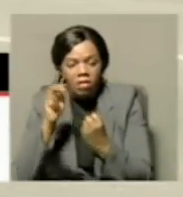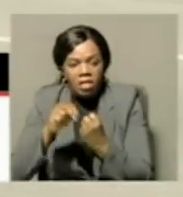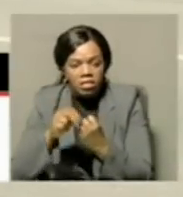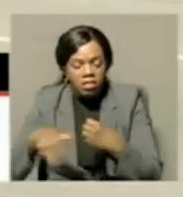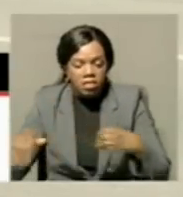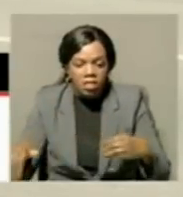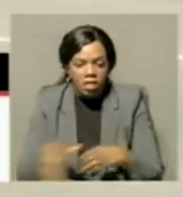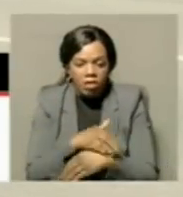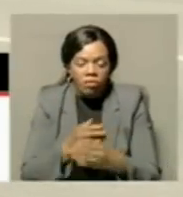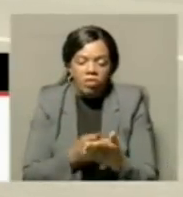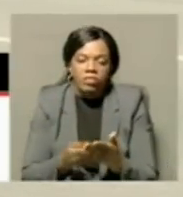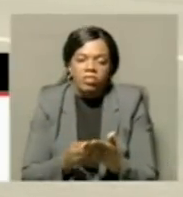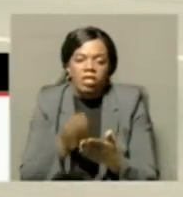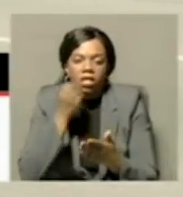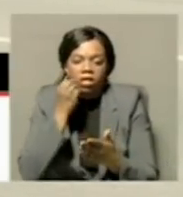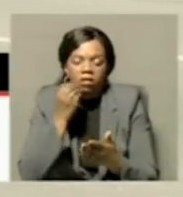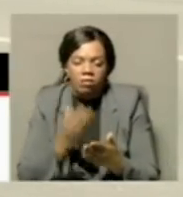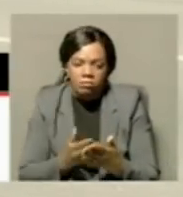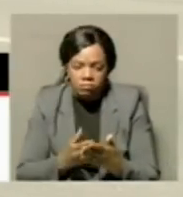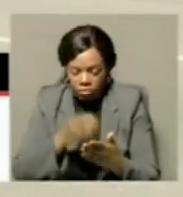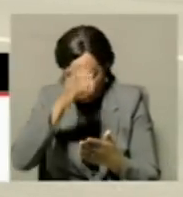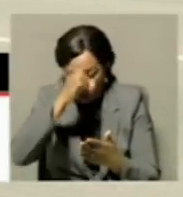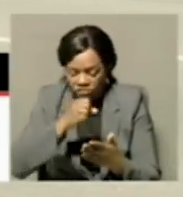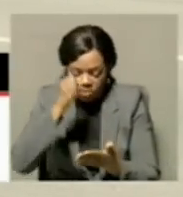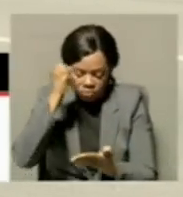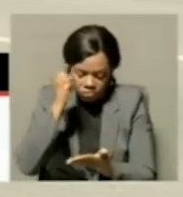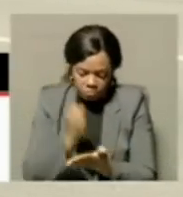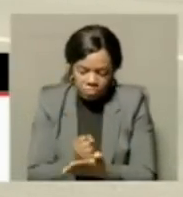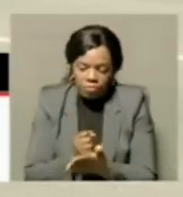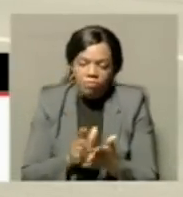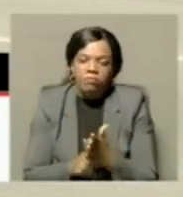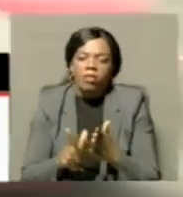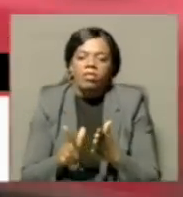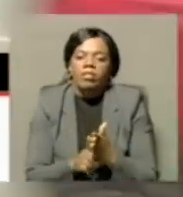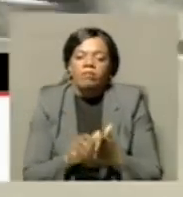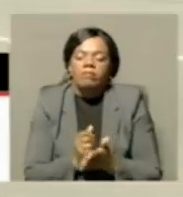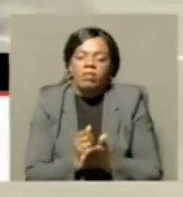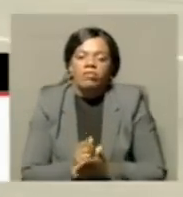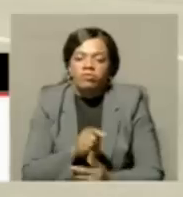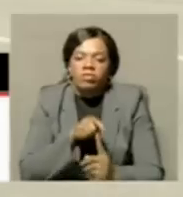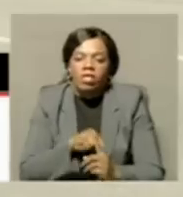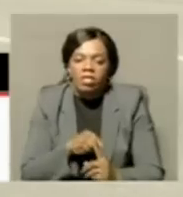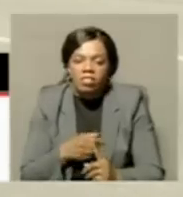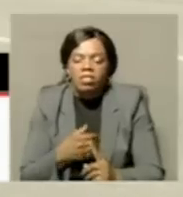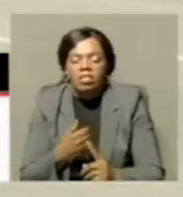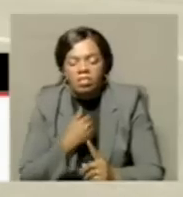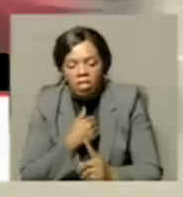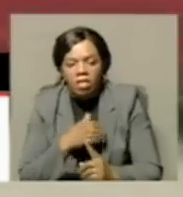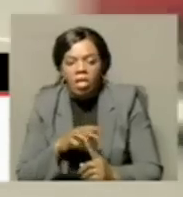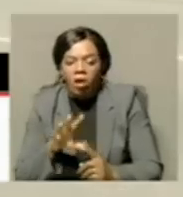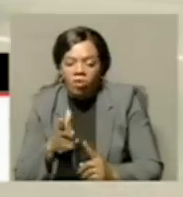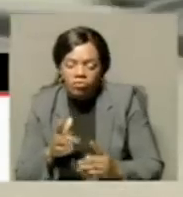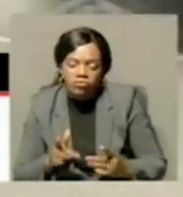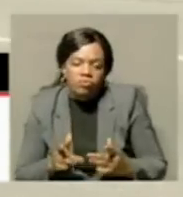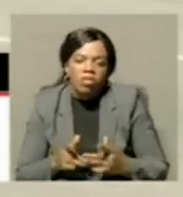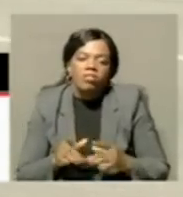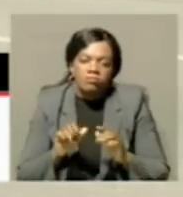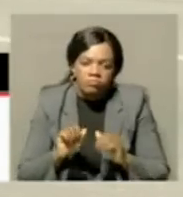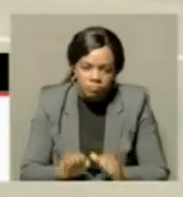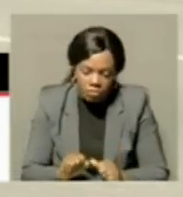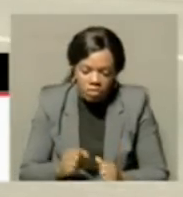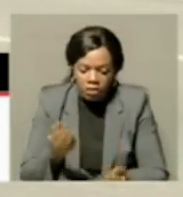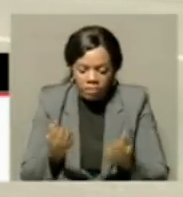haverá, de facto, uma licença que os habilitará também em determinados locais, não abertos, mas em determinados locais, a circularem